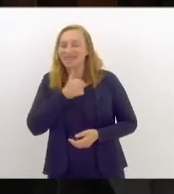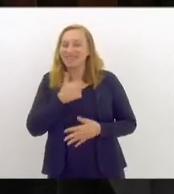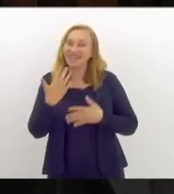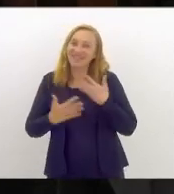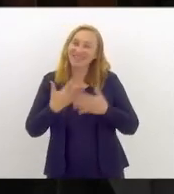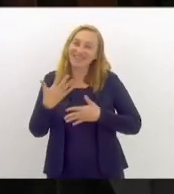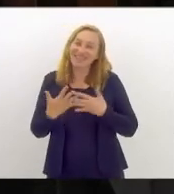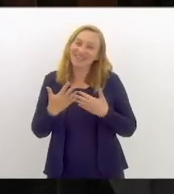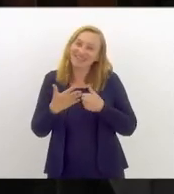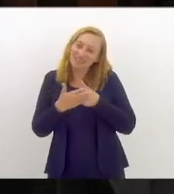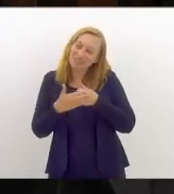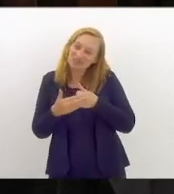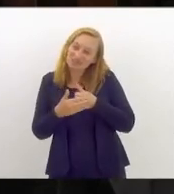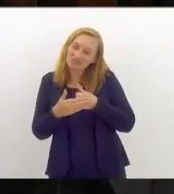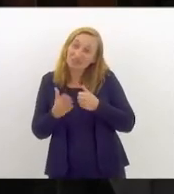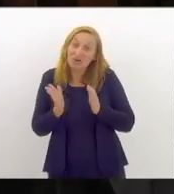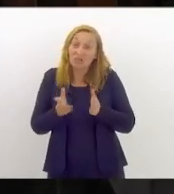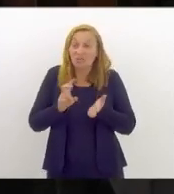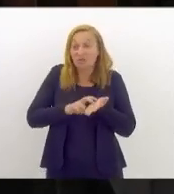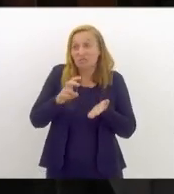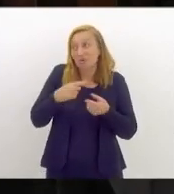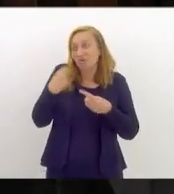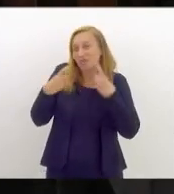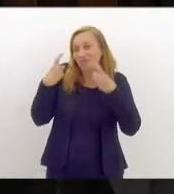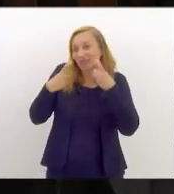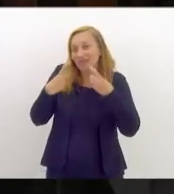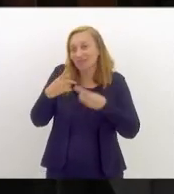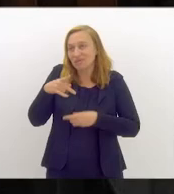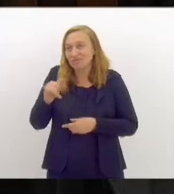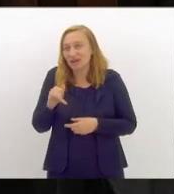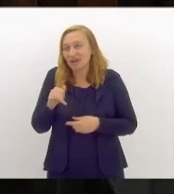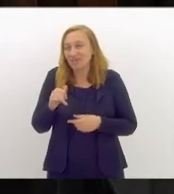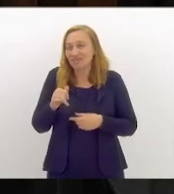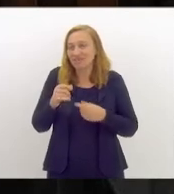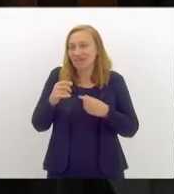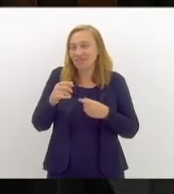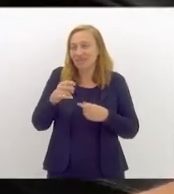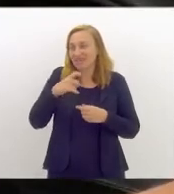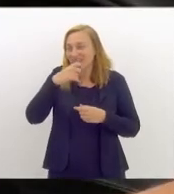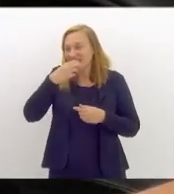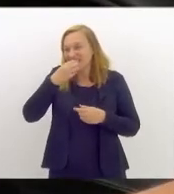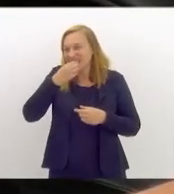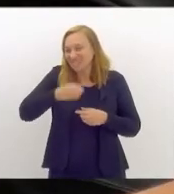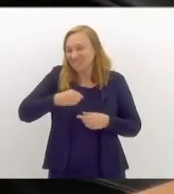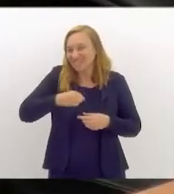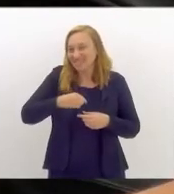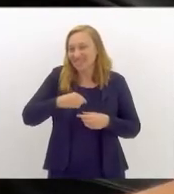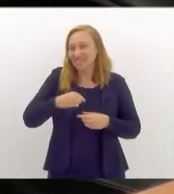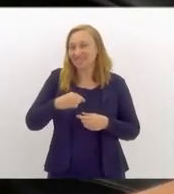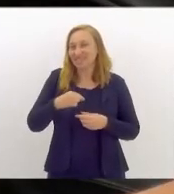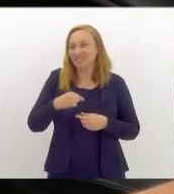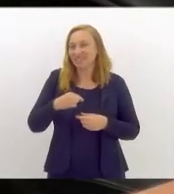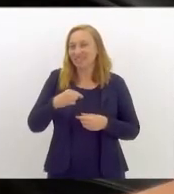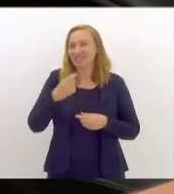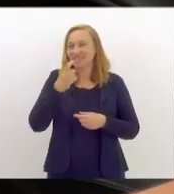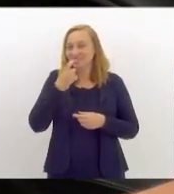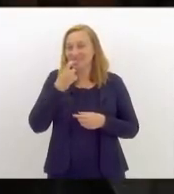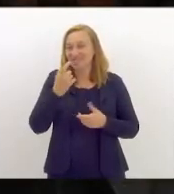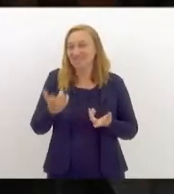meiga que hoje de manhã ficou preocupada se o pai dela ficaria banguela Pois receberia uma medalha Tiradentes